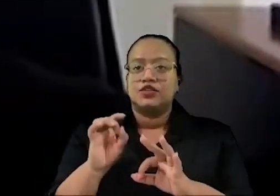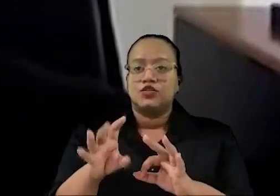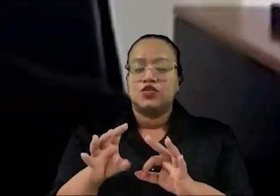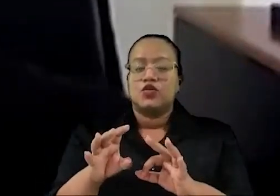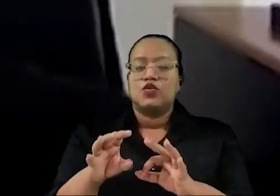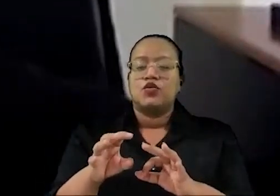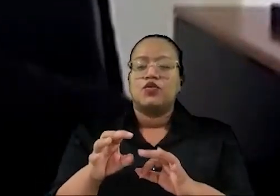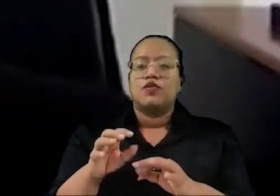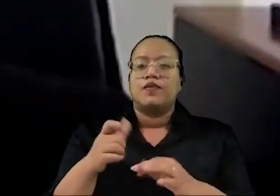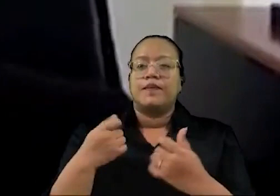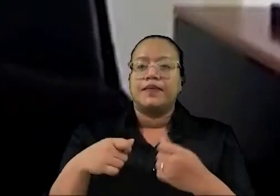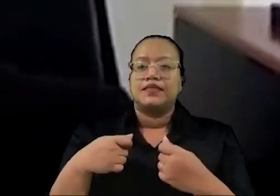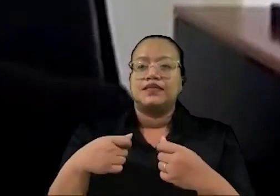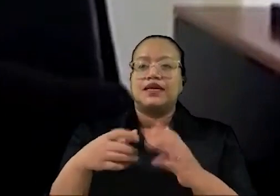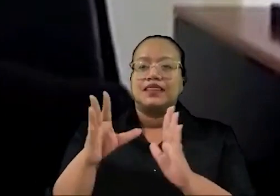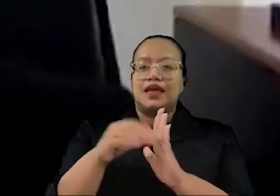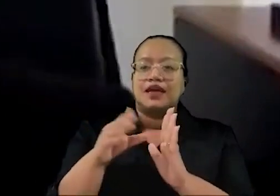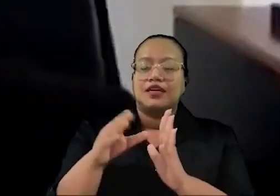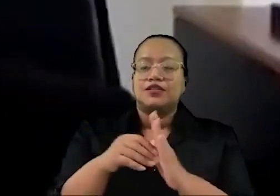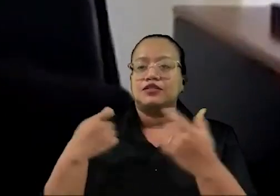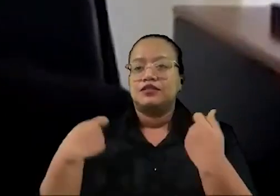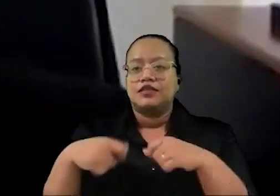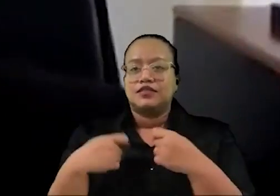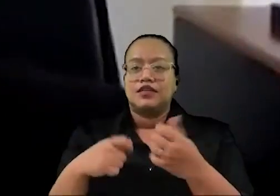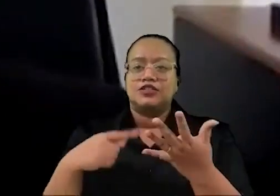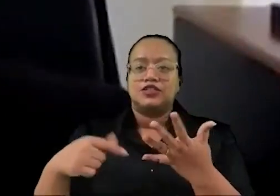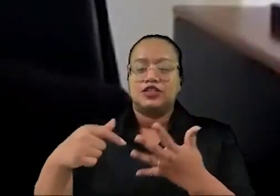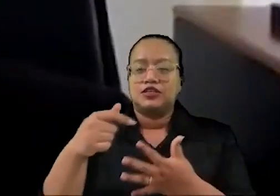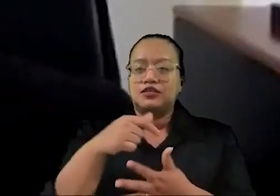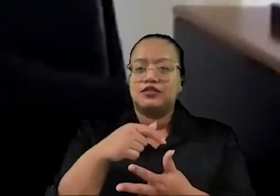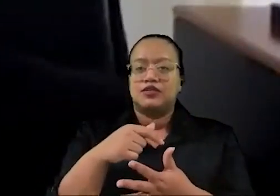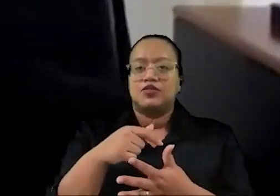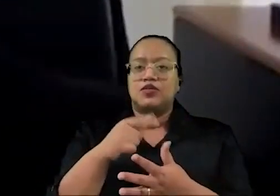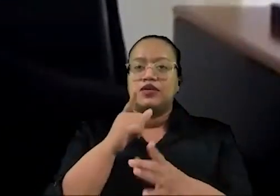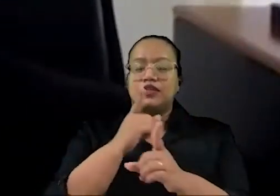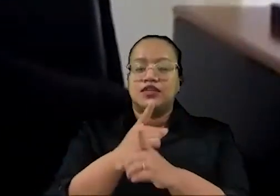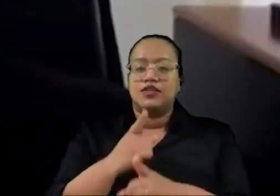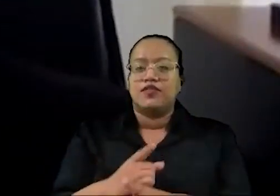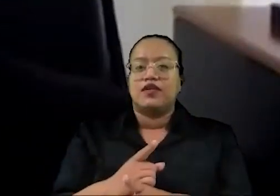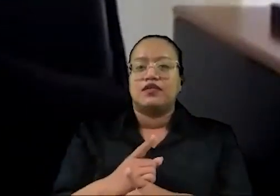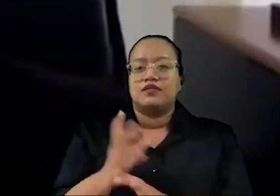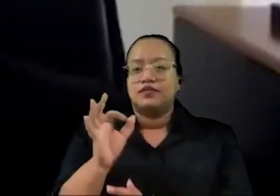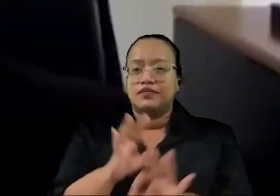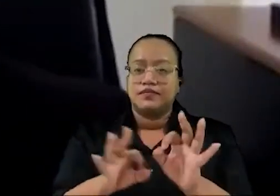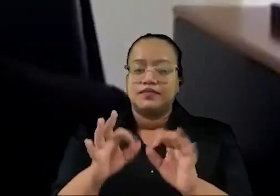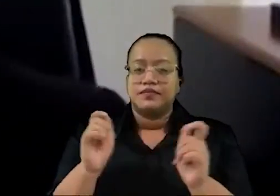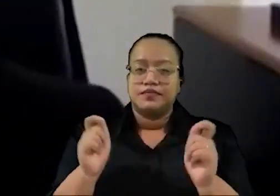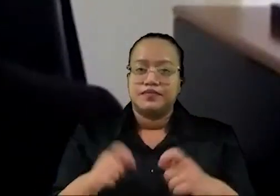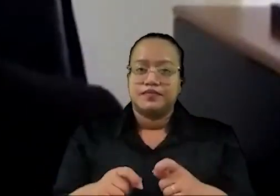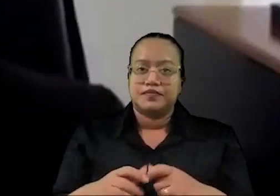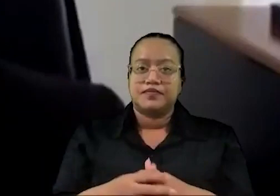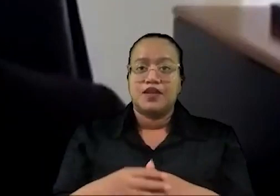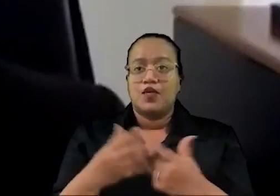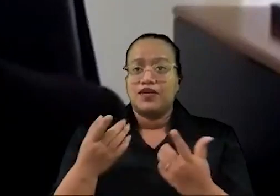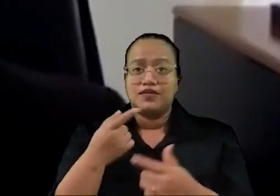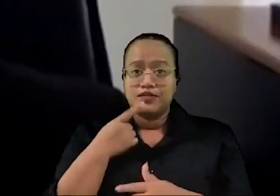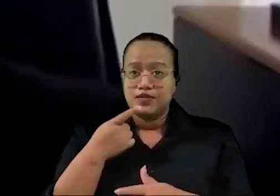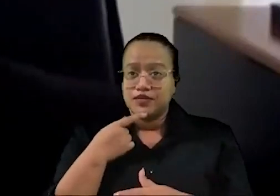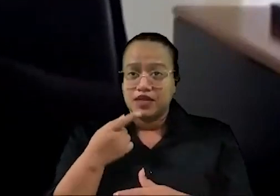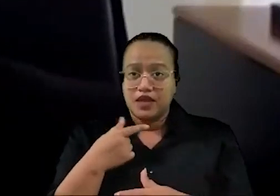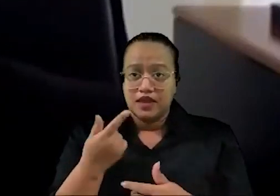de requisitos e a identificação de gatilhos para essas automações. E aquilo que não é possível no PJE, a gente tem procurado aqui